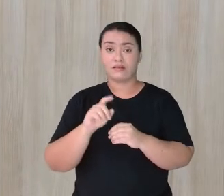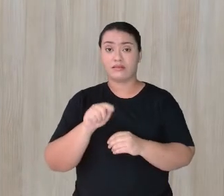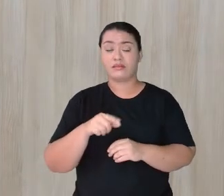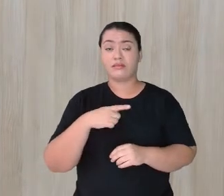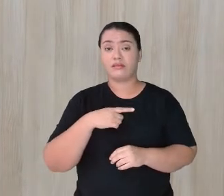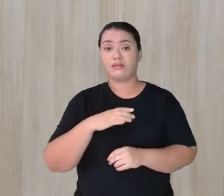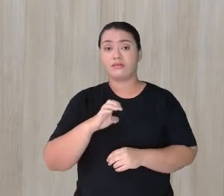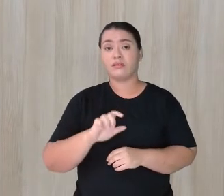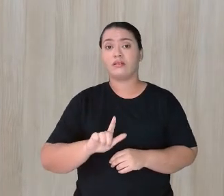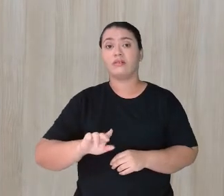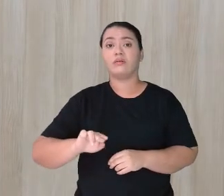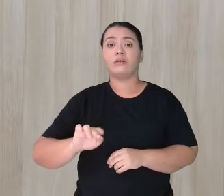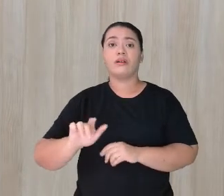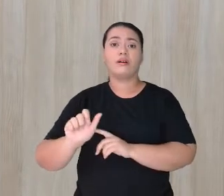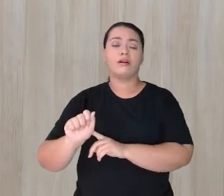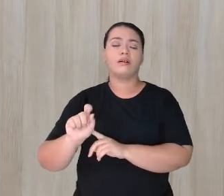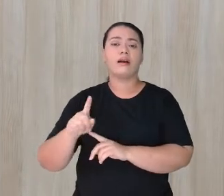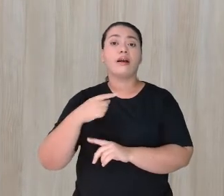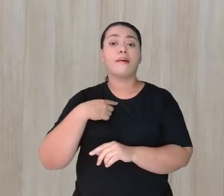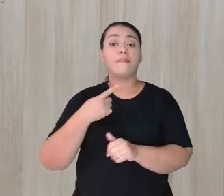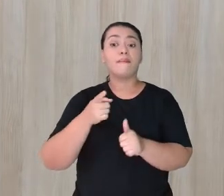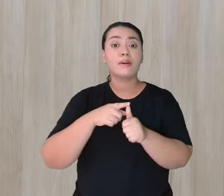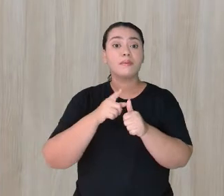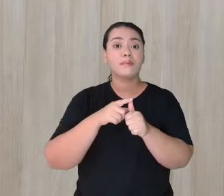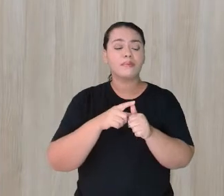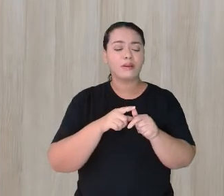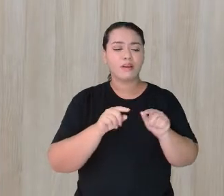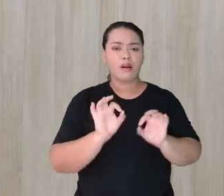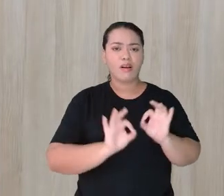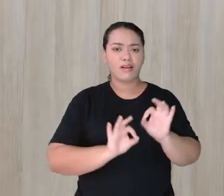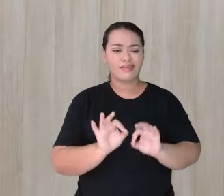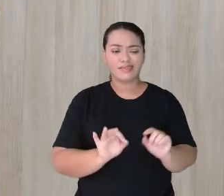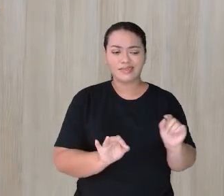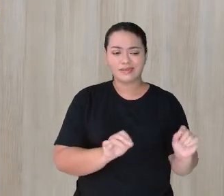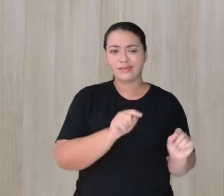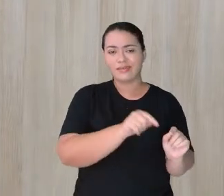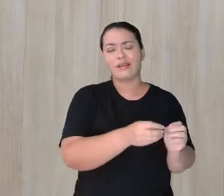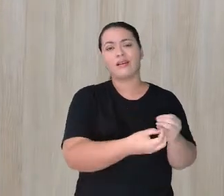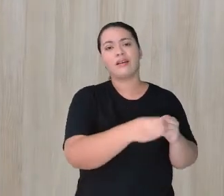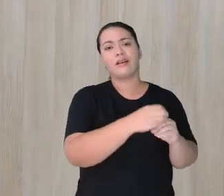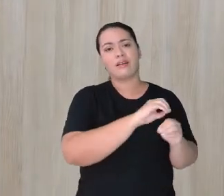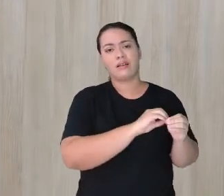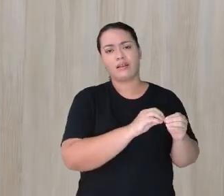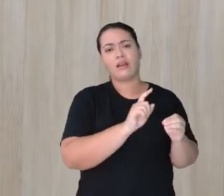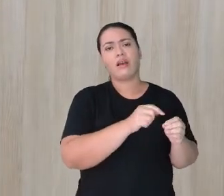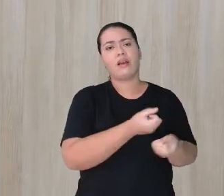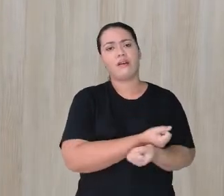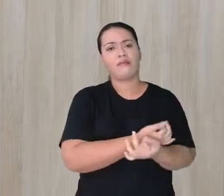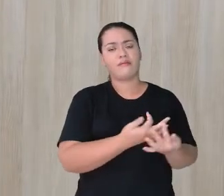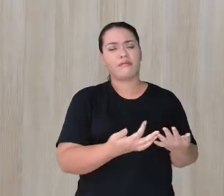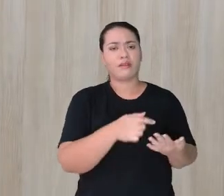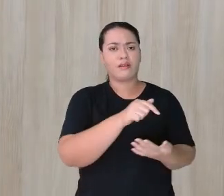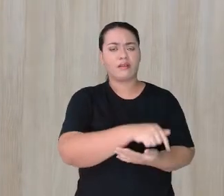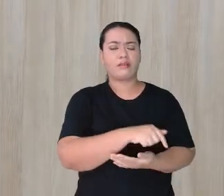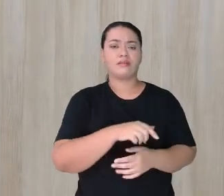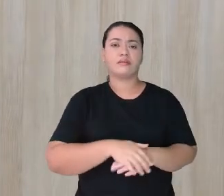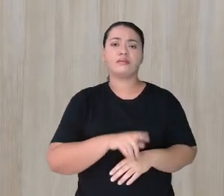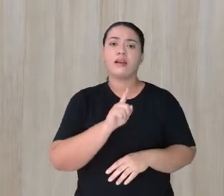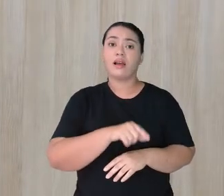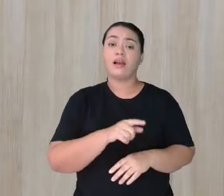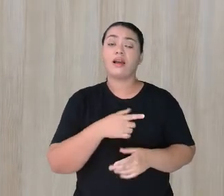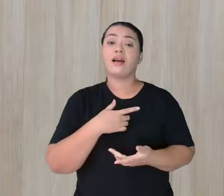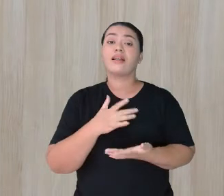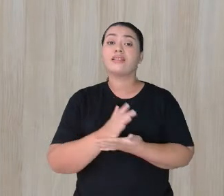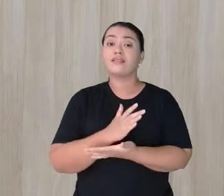primeira estrutura que forma o nosso corpo, o primeiro nível de organização, né? E várias células, e essas células elas têm